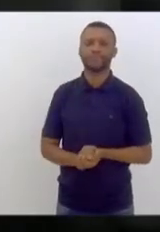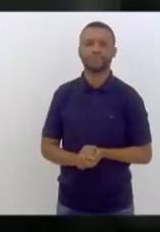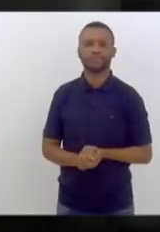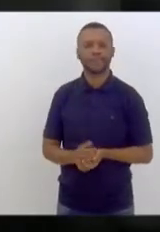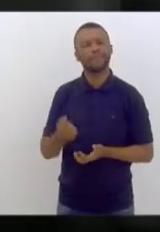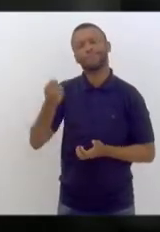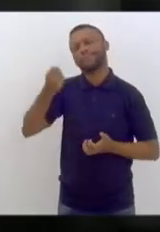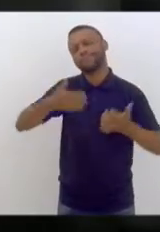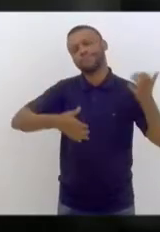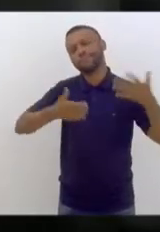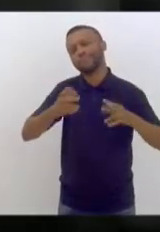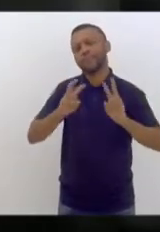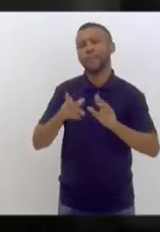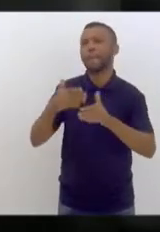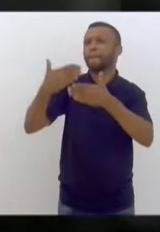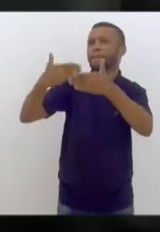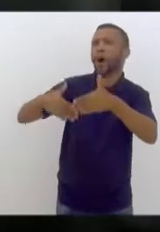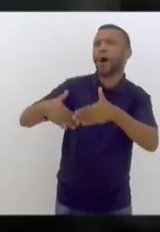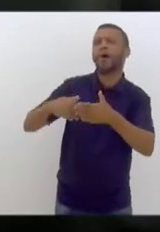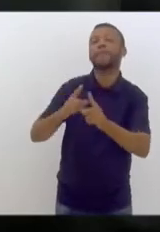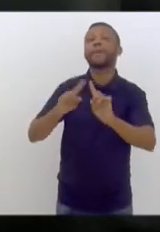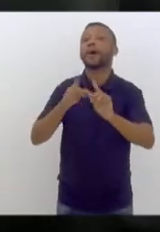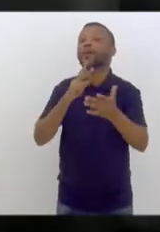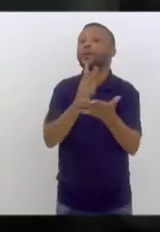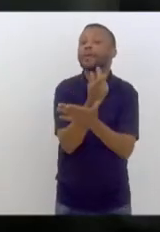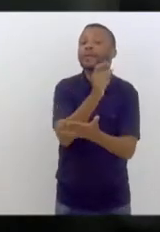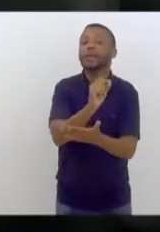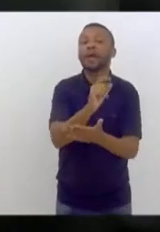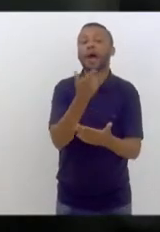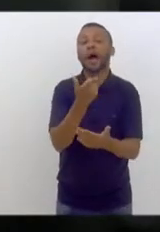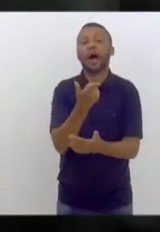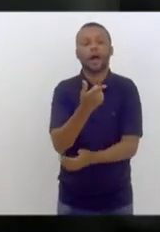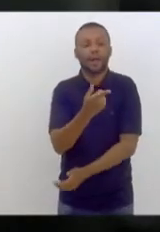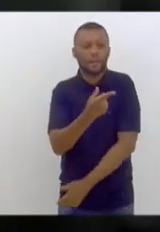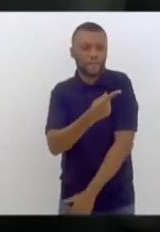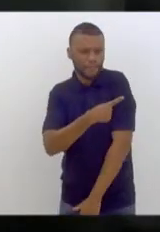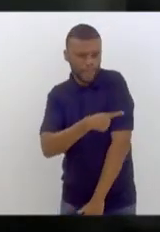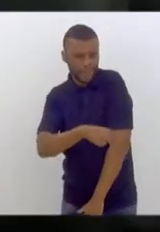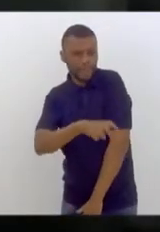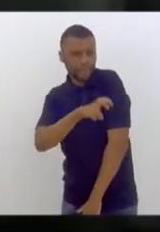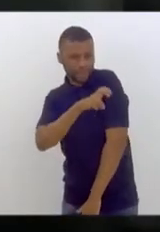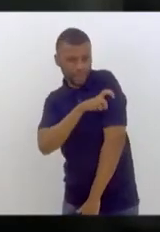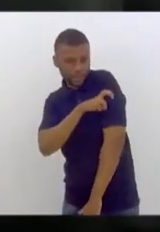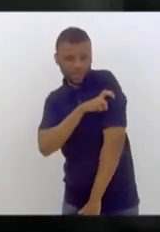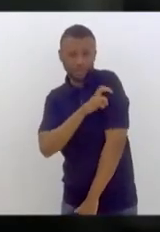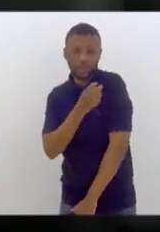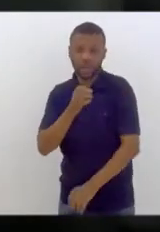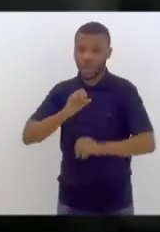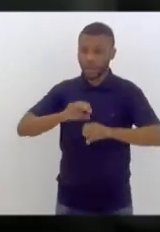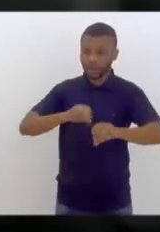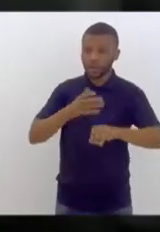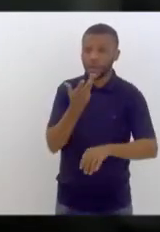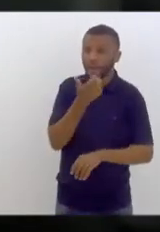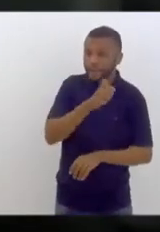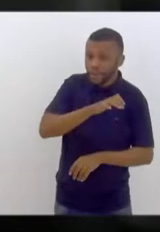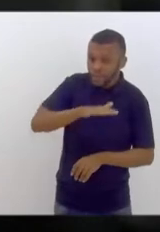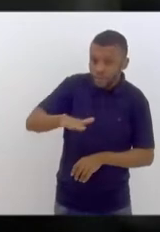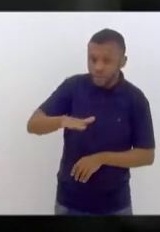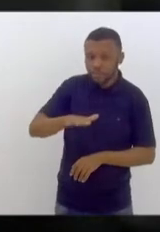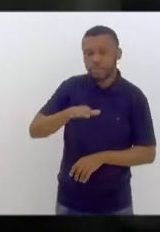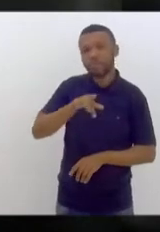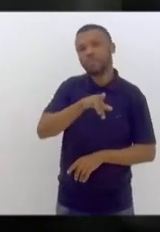isso e aquilo, mas acontece que a educação infantil também está presente. E como é que a gente vai